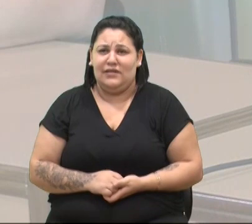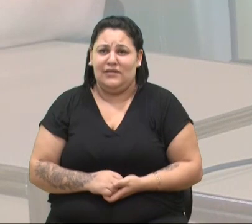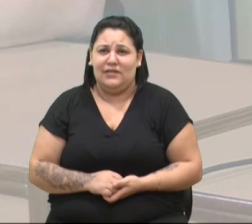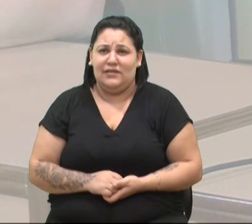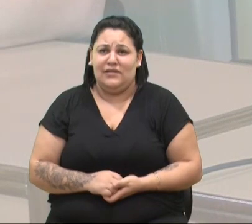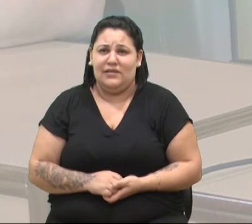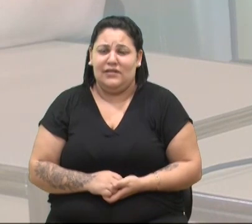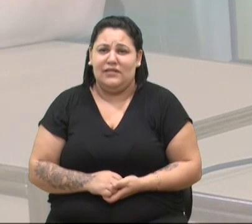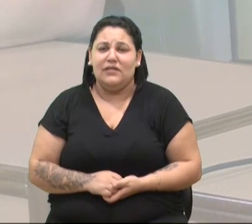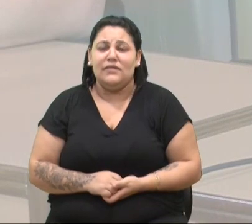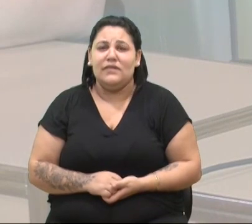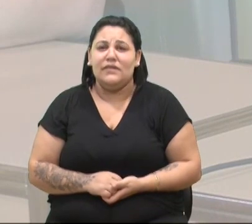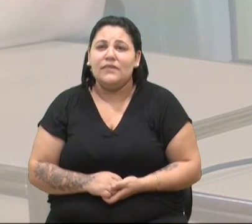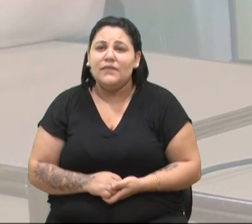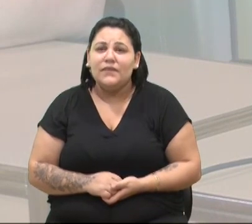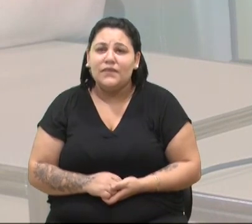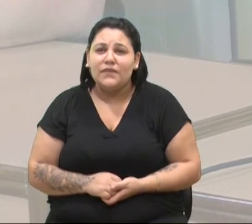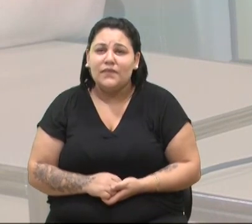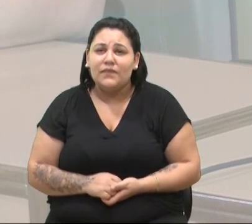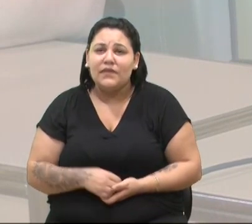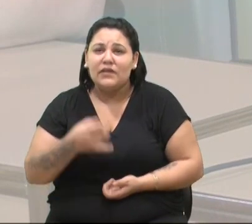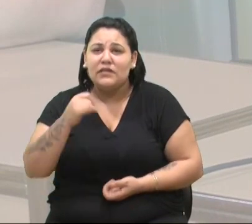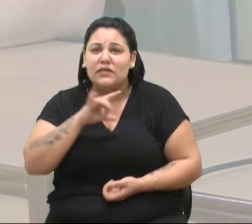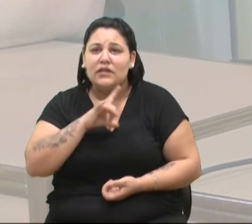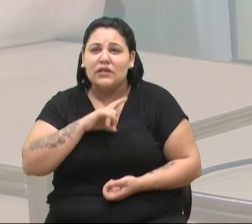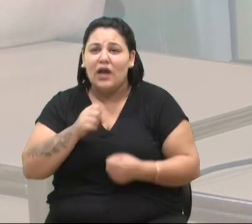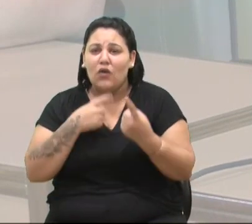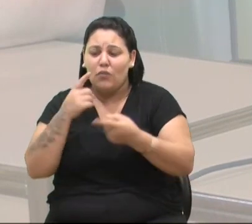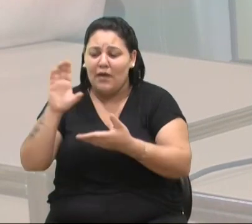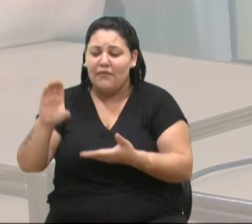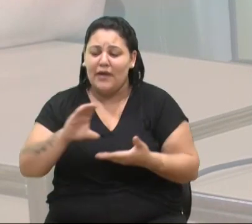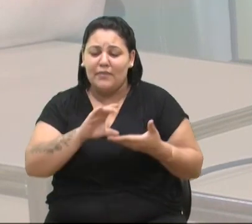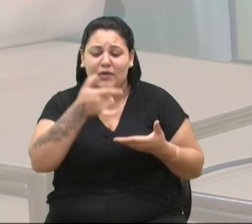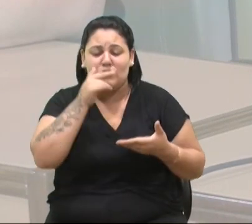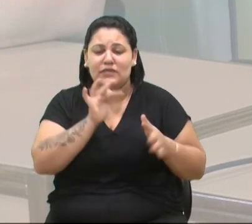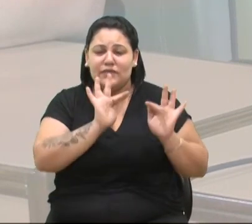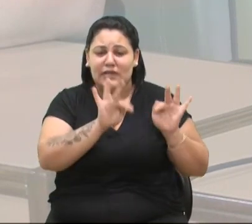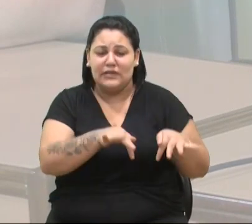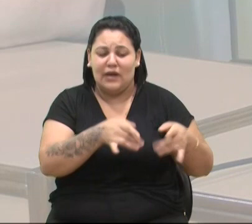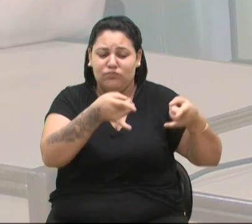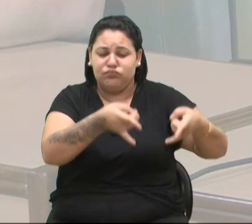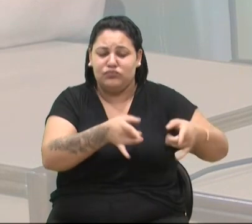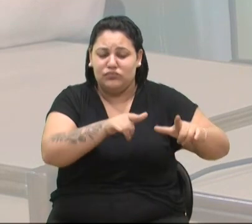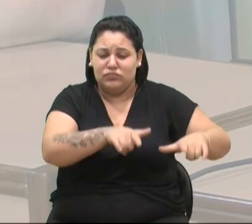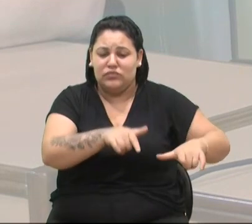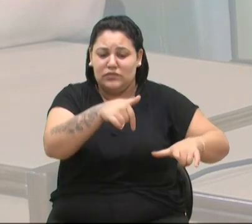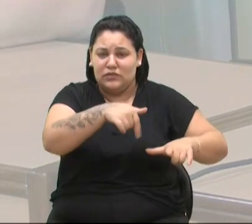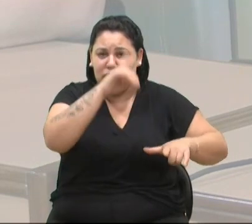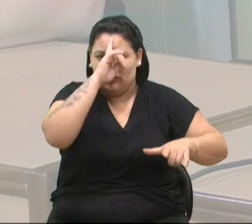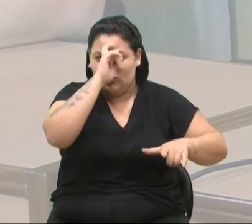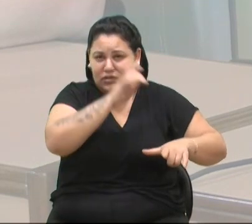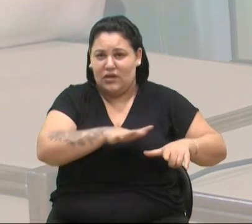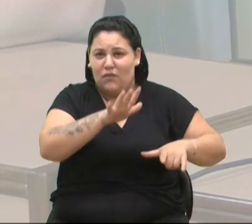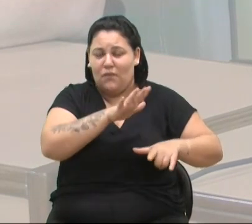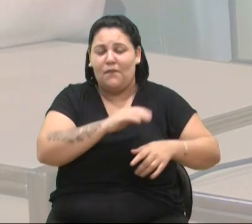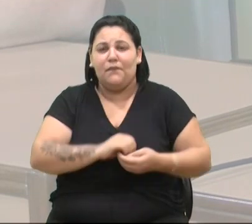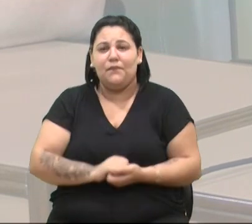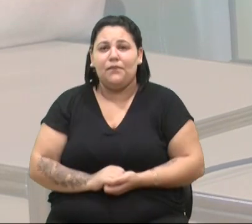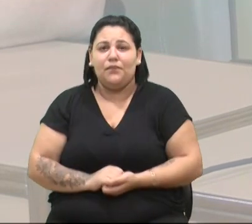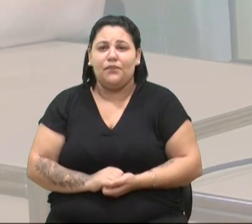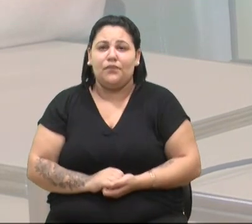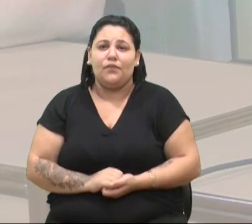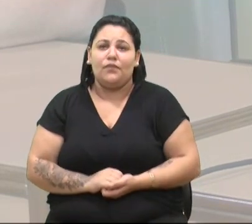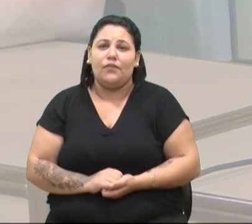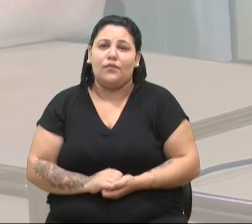E se foi sinalizado algum recurso para concluir aqueles leitos do Hospital Geral.